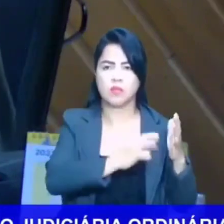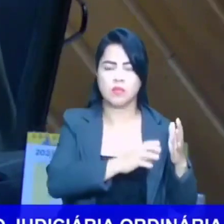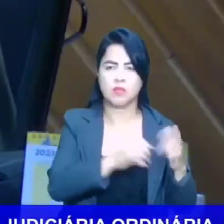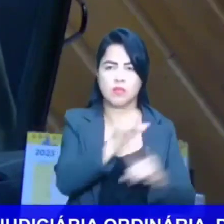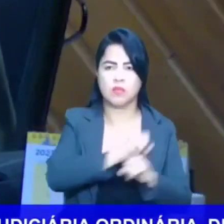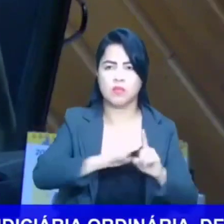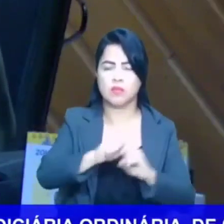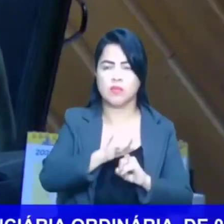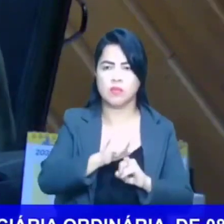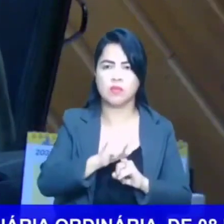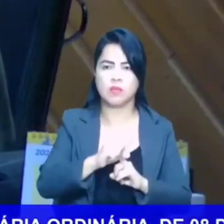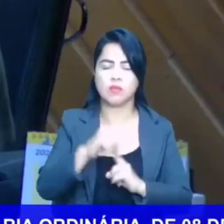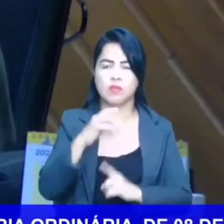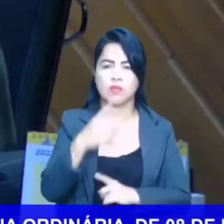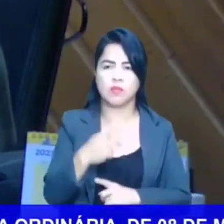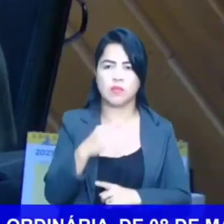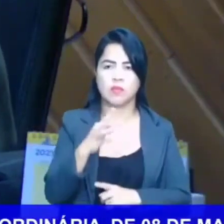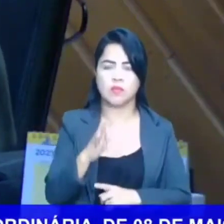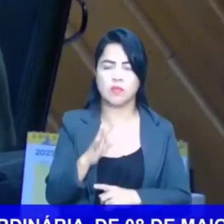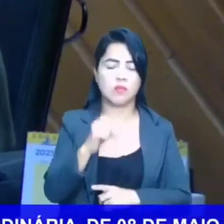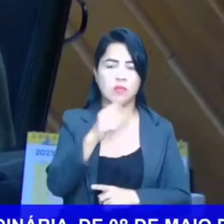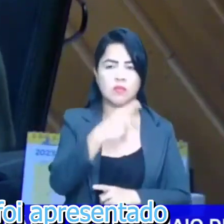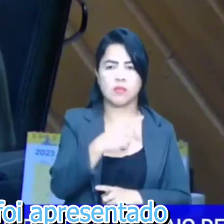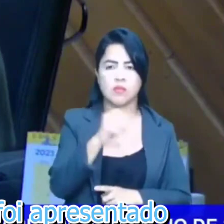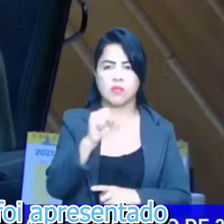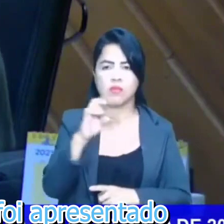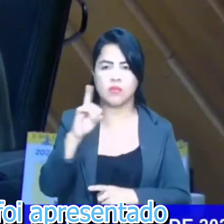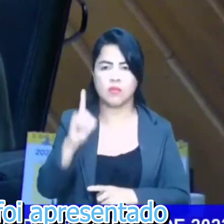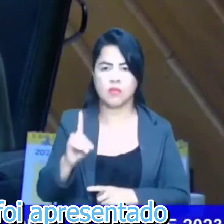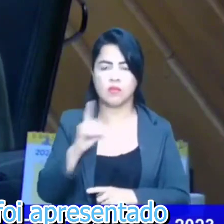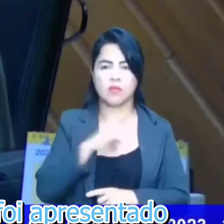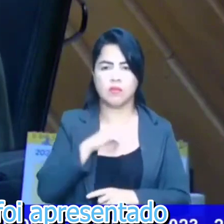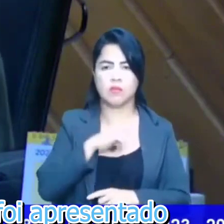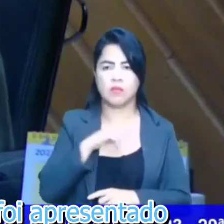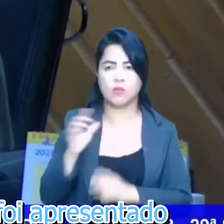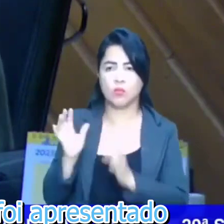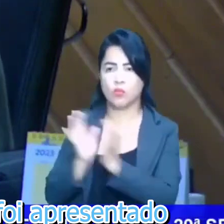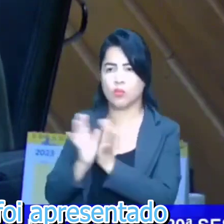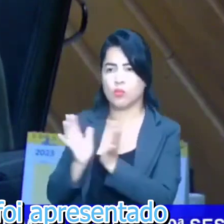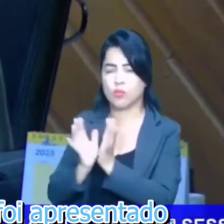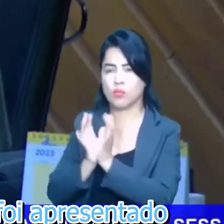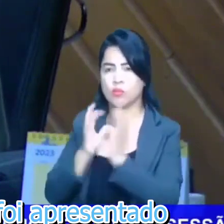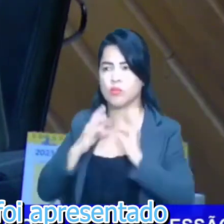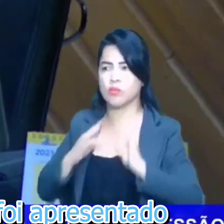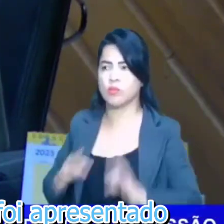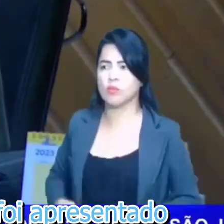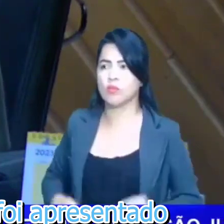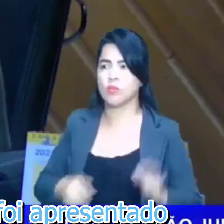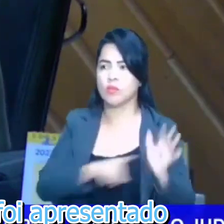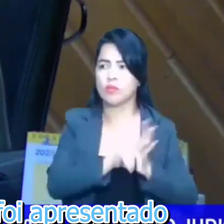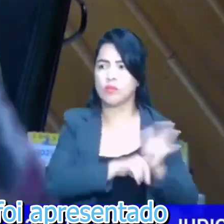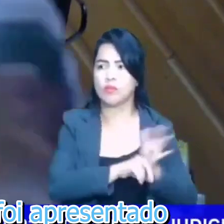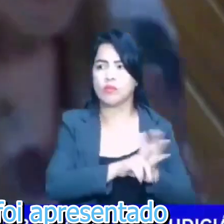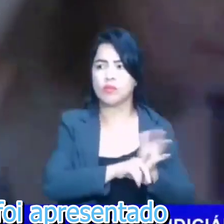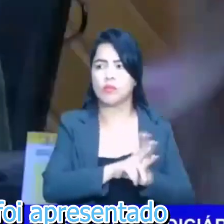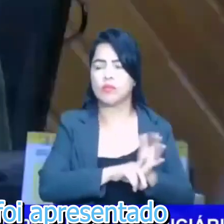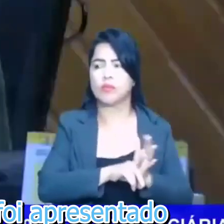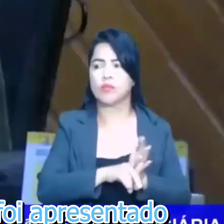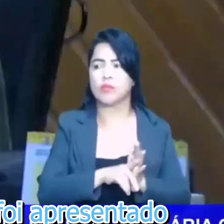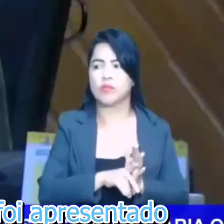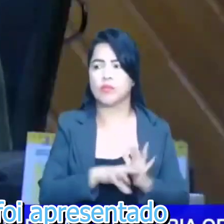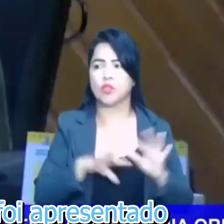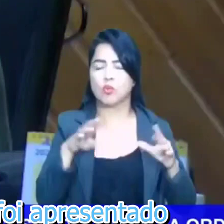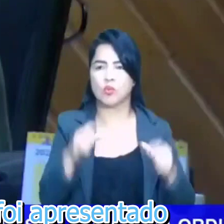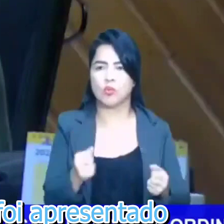Social Democrata, PSD. O núcleo, quando foi fazer análise de tudo que